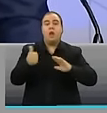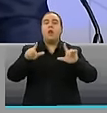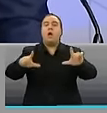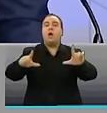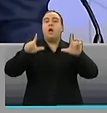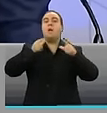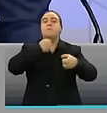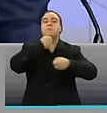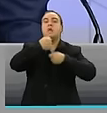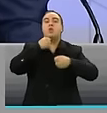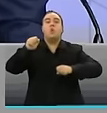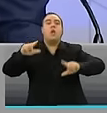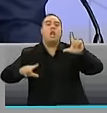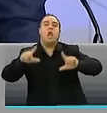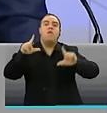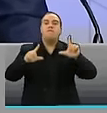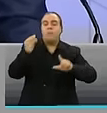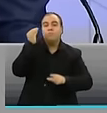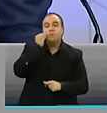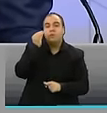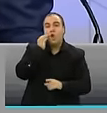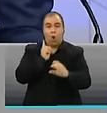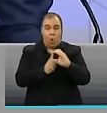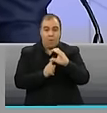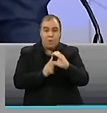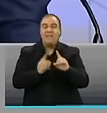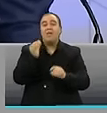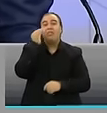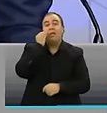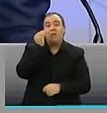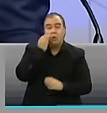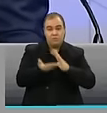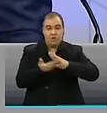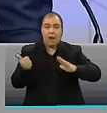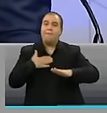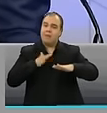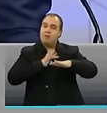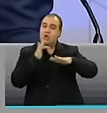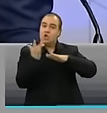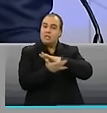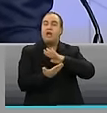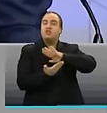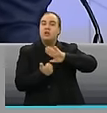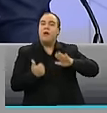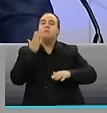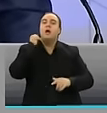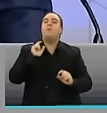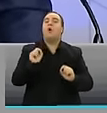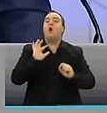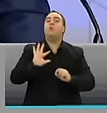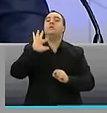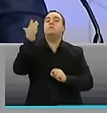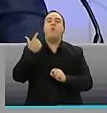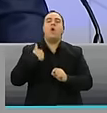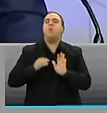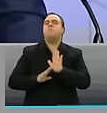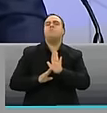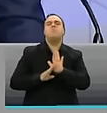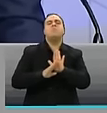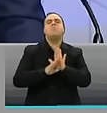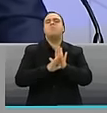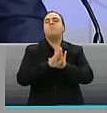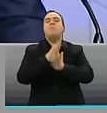me freava, colocaram o para-choque de comunista, só que tentou me derrubar, tomaram as minhas redes sociais, sabe o que aconteceu? Eu tenho uma rede social maior que todos vocês